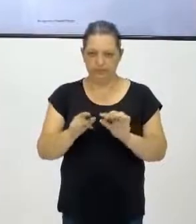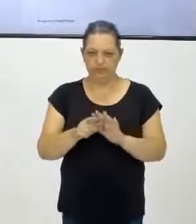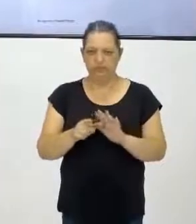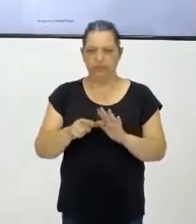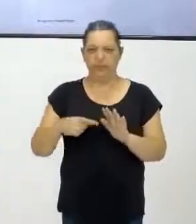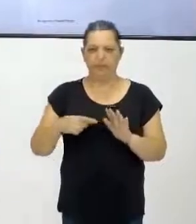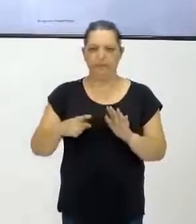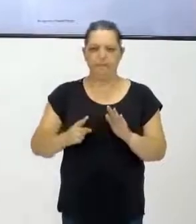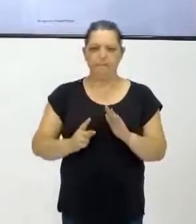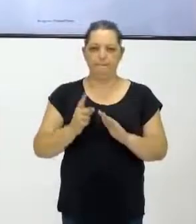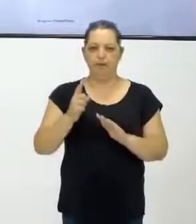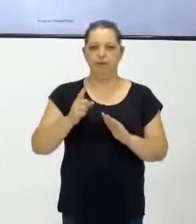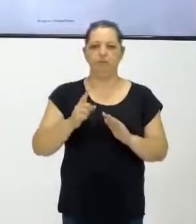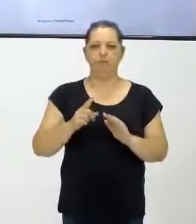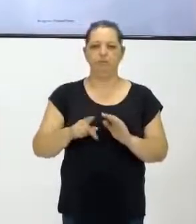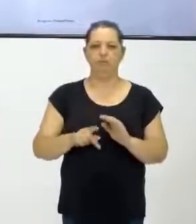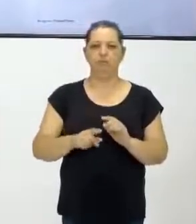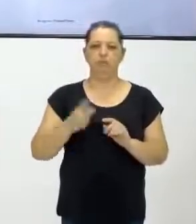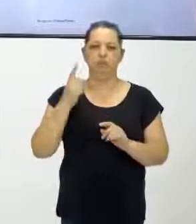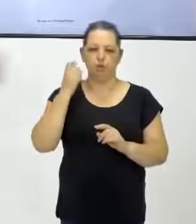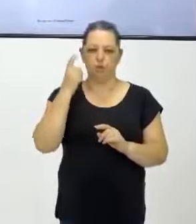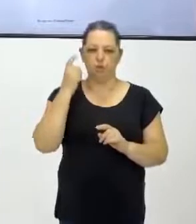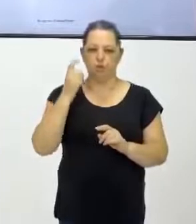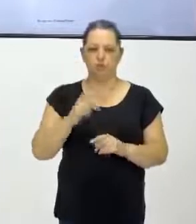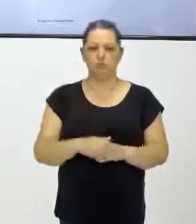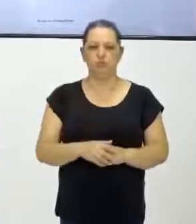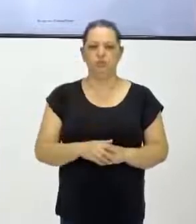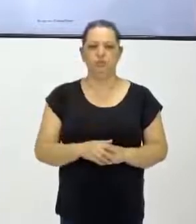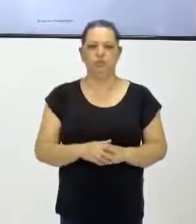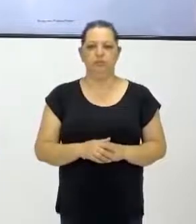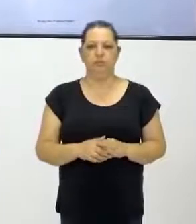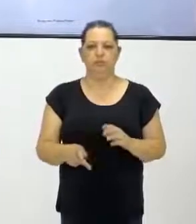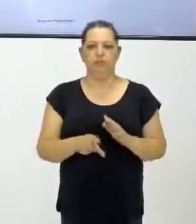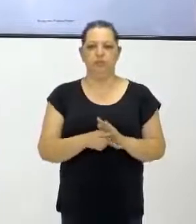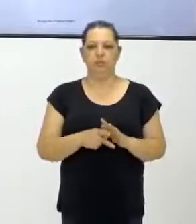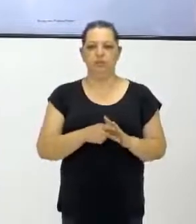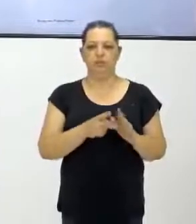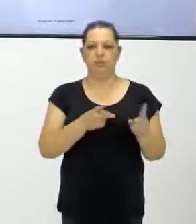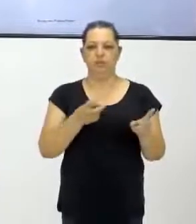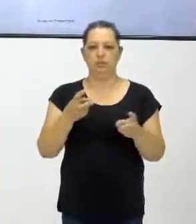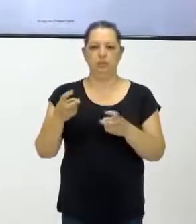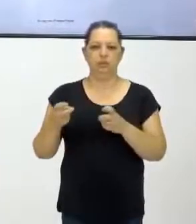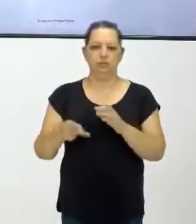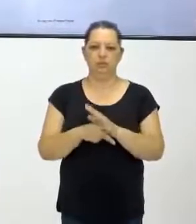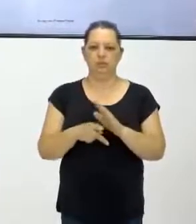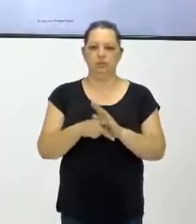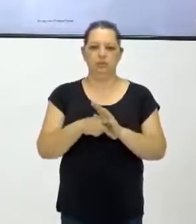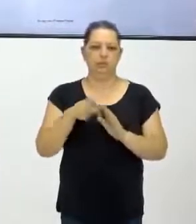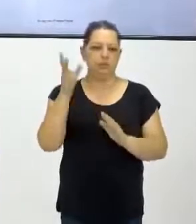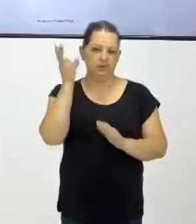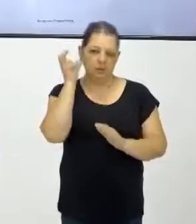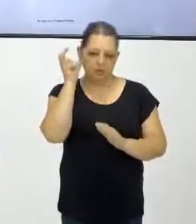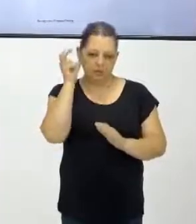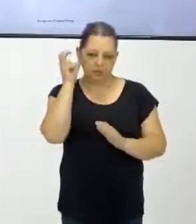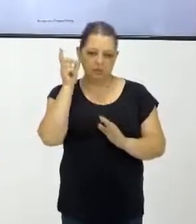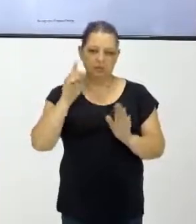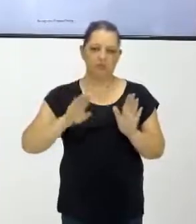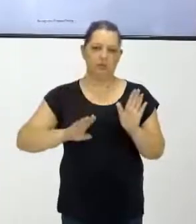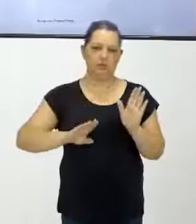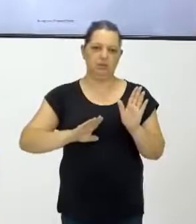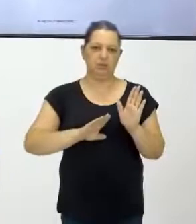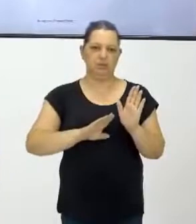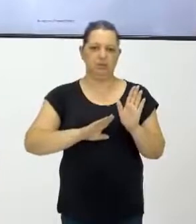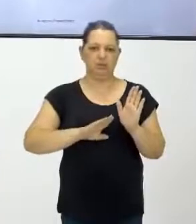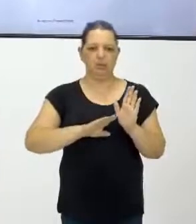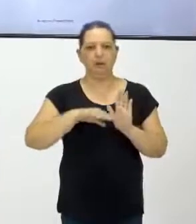do ultrassom, certo? Esse eu chamo de espectro audível. Qual é o espectro audível? De 20 a